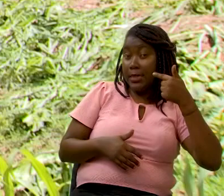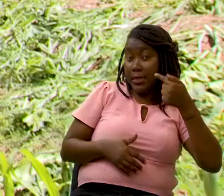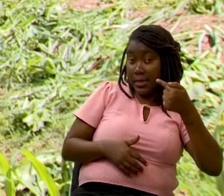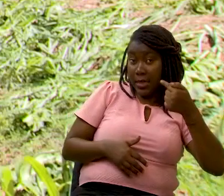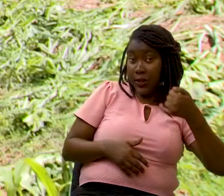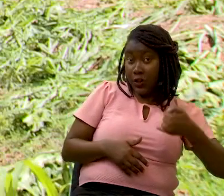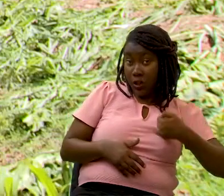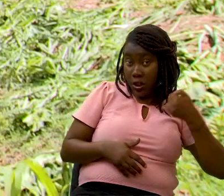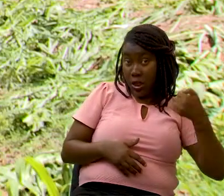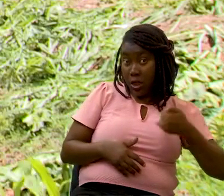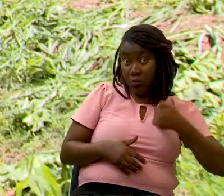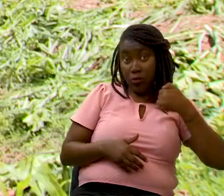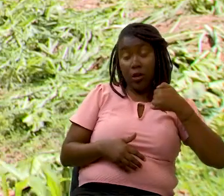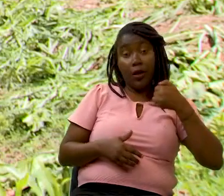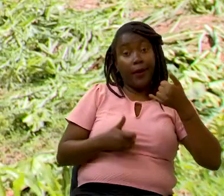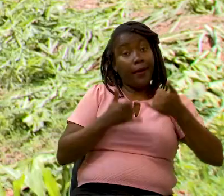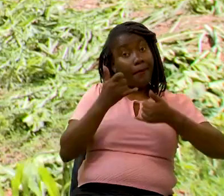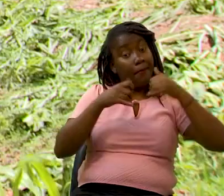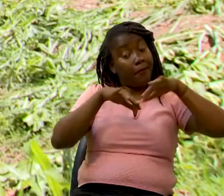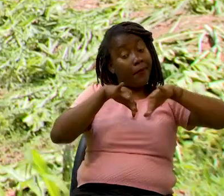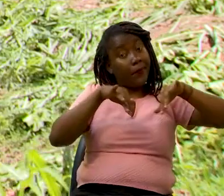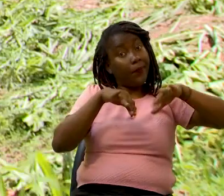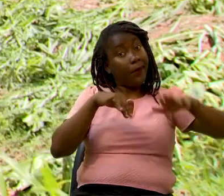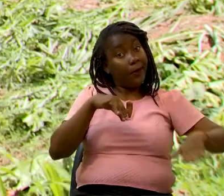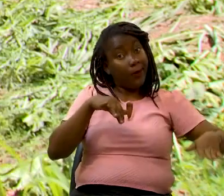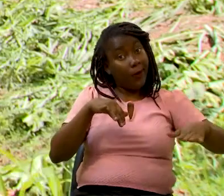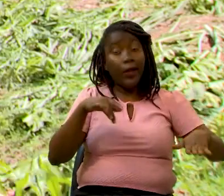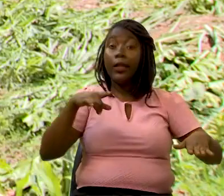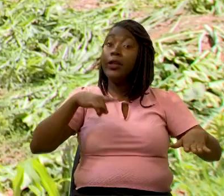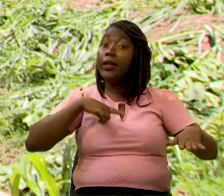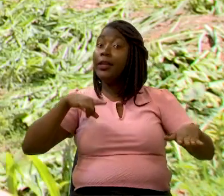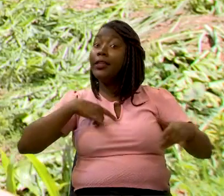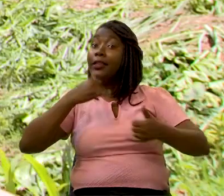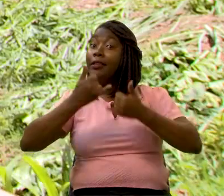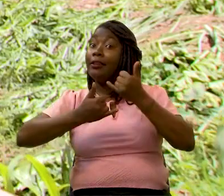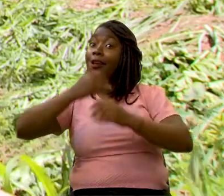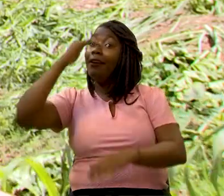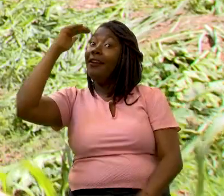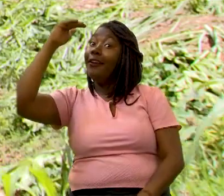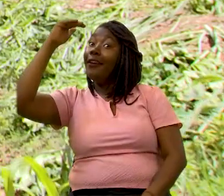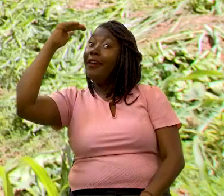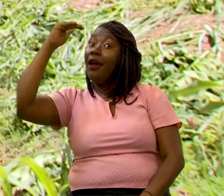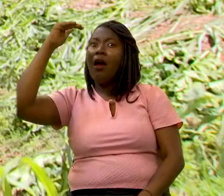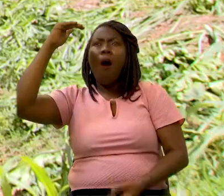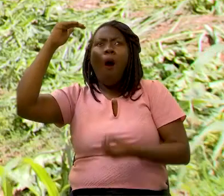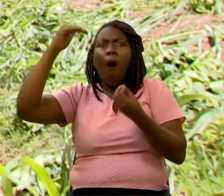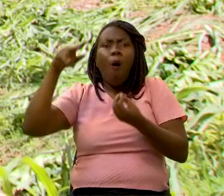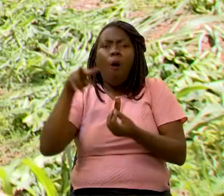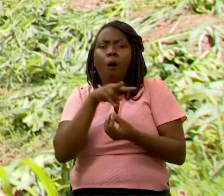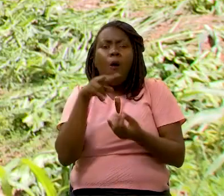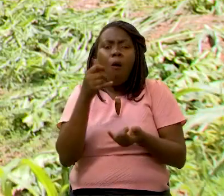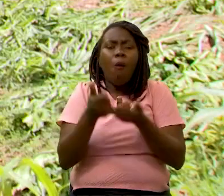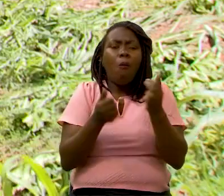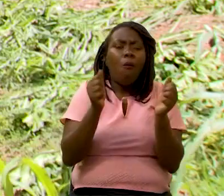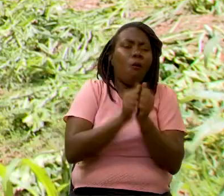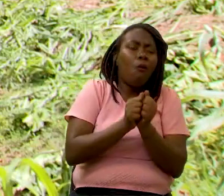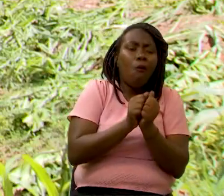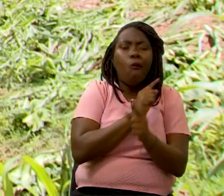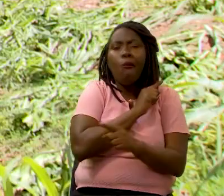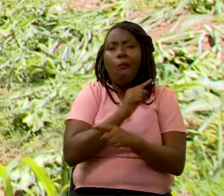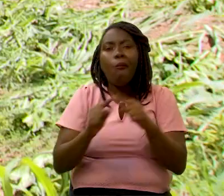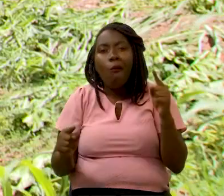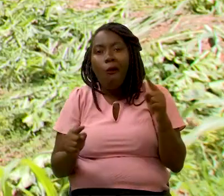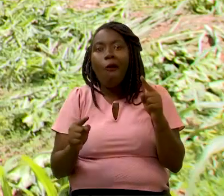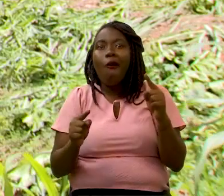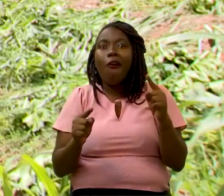idades de 5 a 7 anos são brinquedos que são das crianças menores e tem os brinquedos das crianças menores. Como elas podem brincar juntos, como